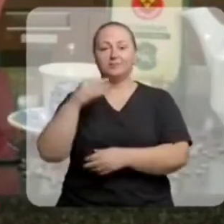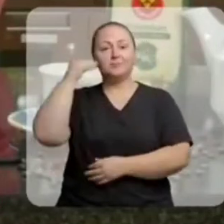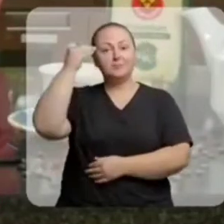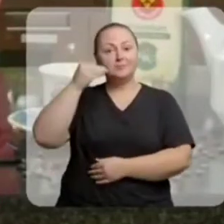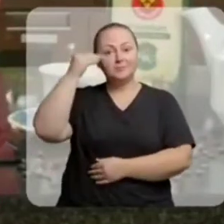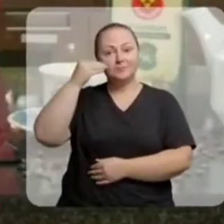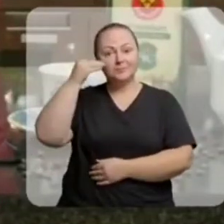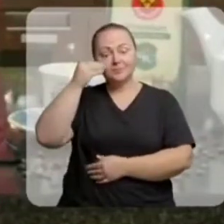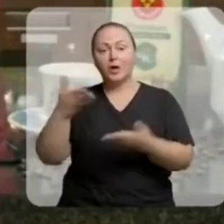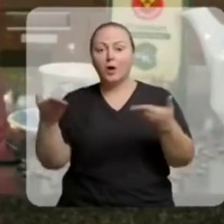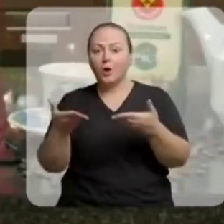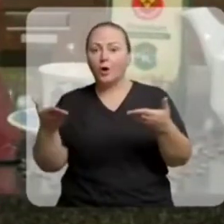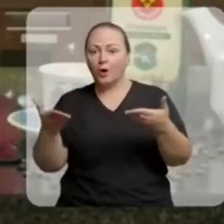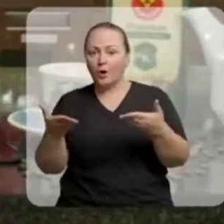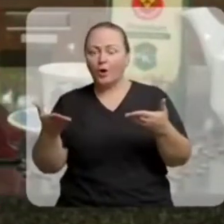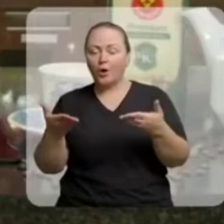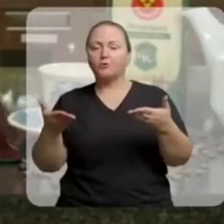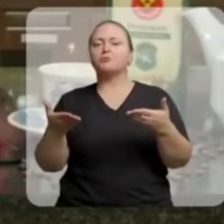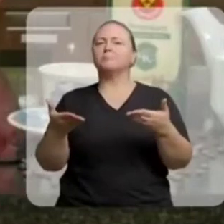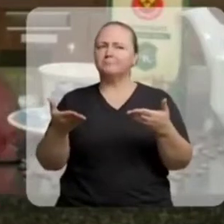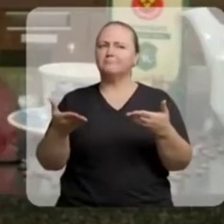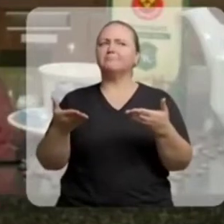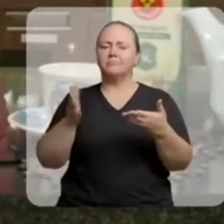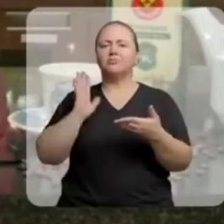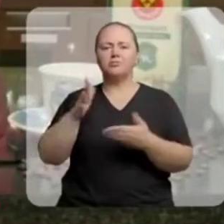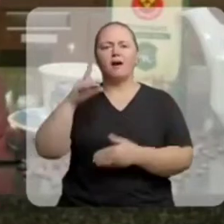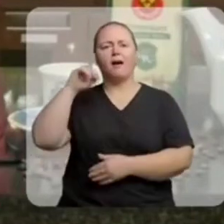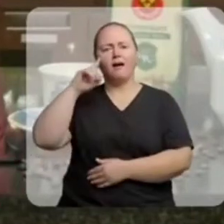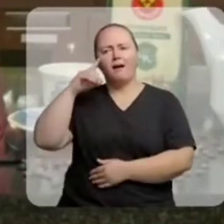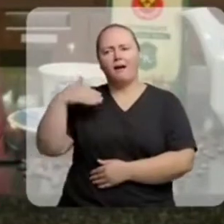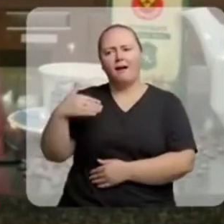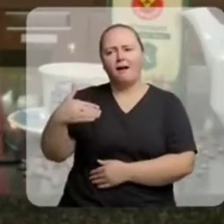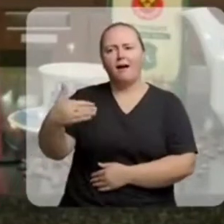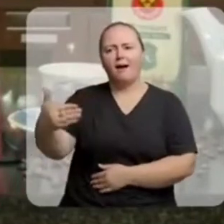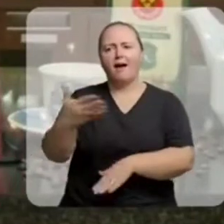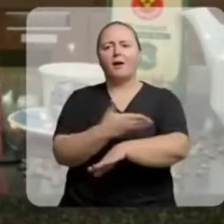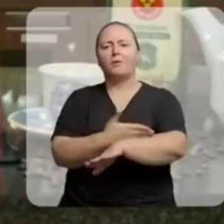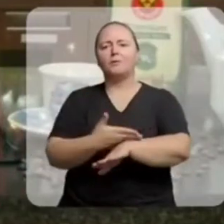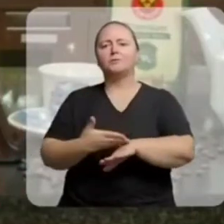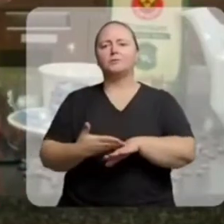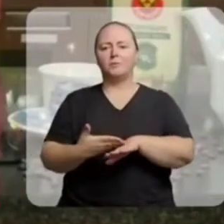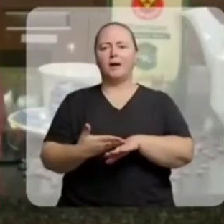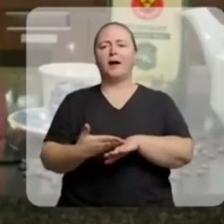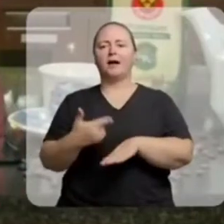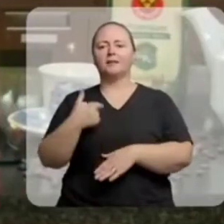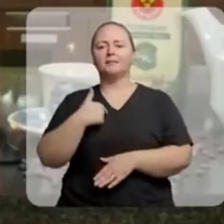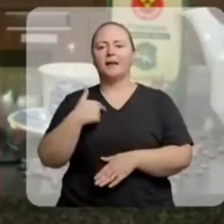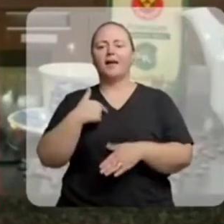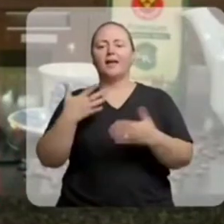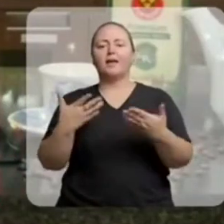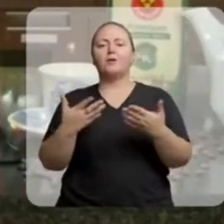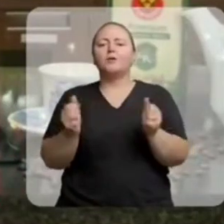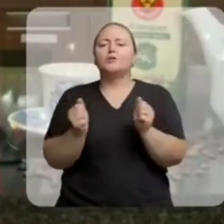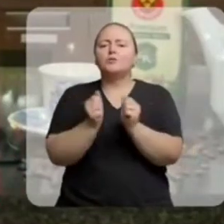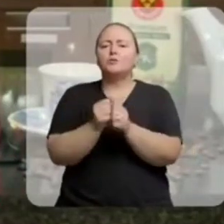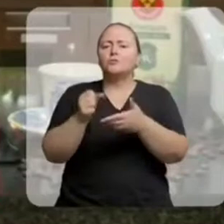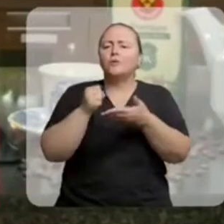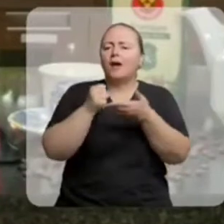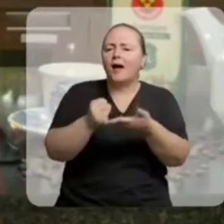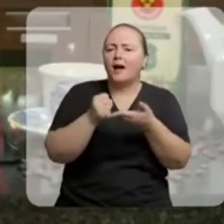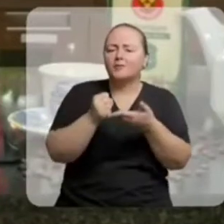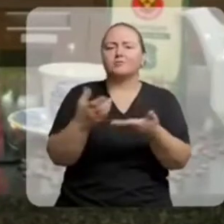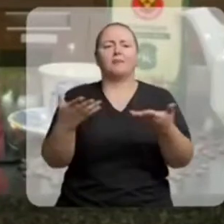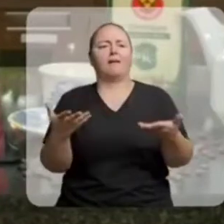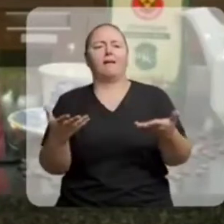experiência hoje está no meu dia a dia, né? E estou aqui para contribuir, então, junto com a